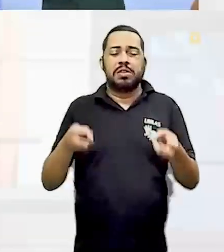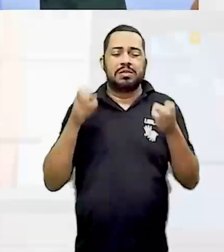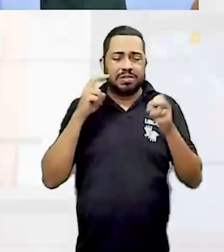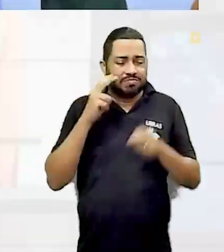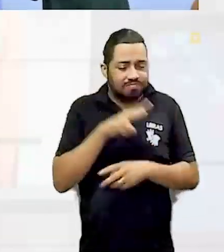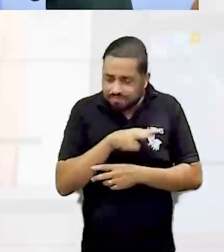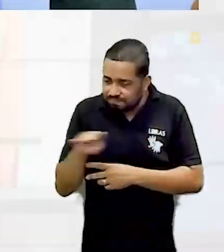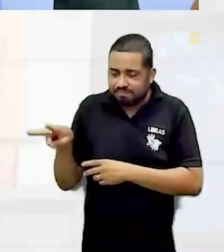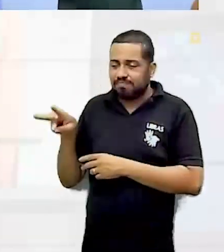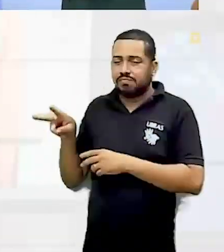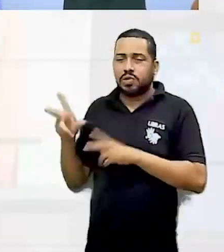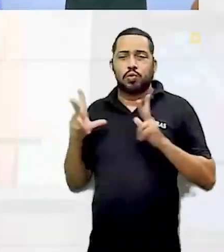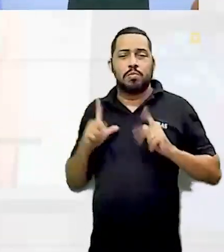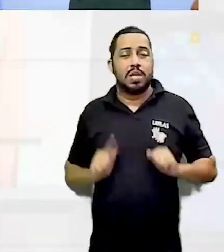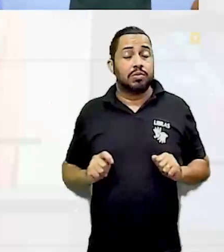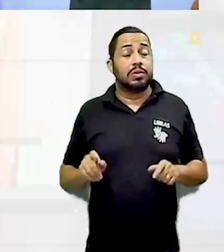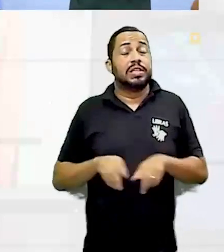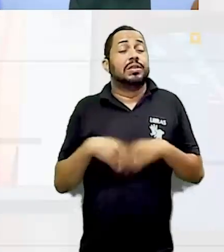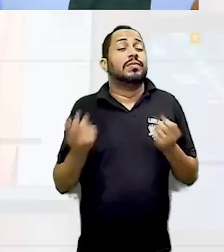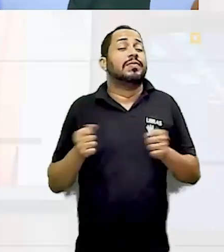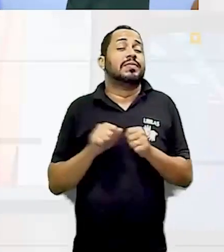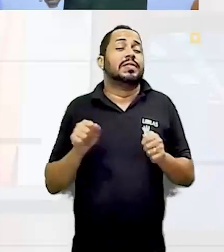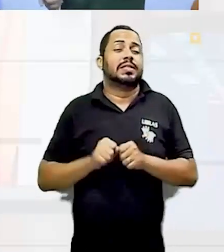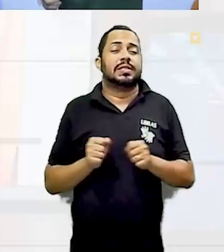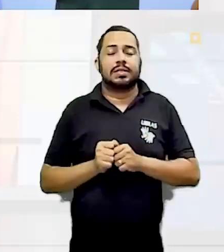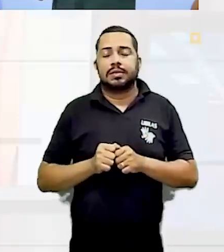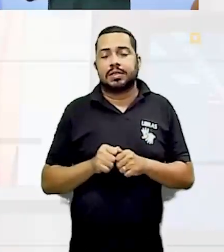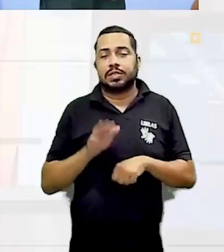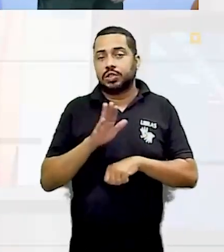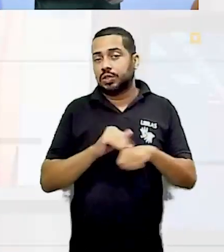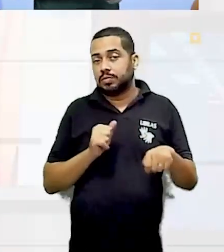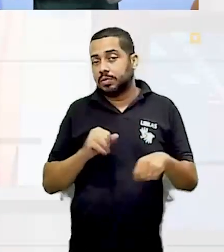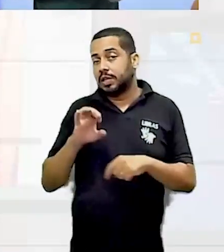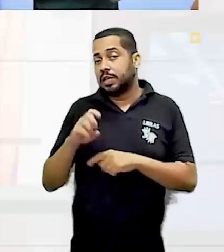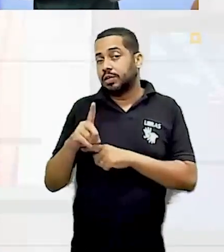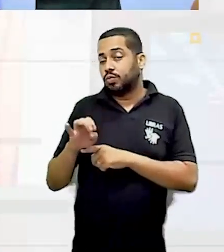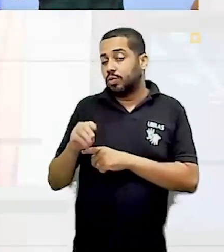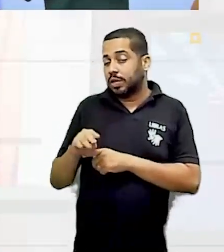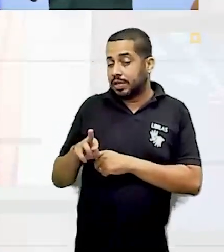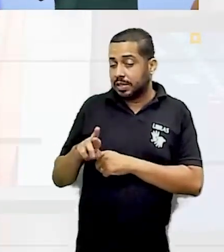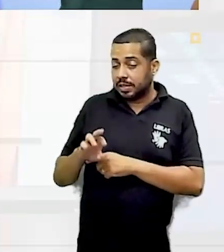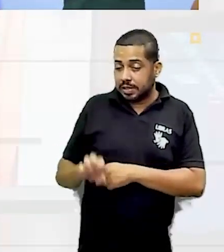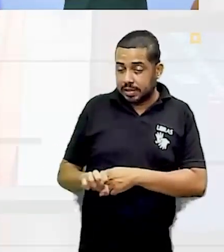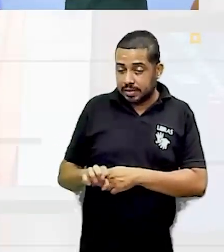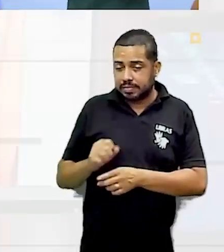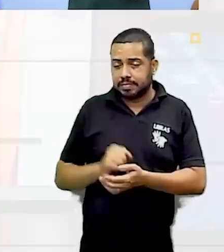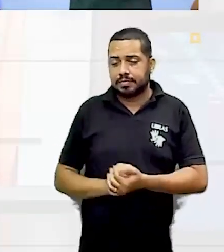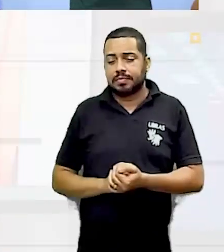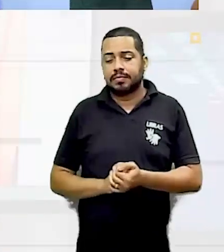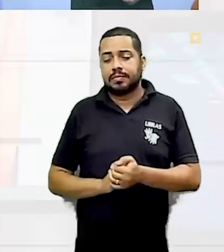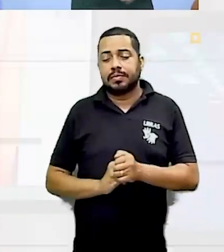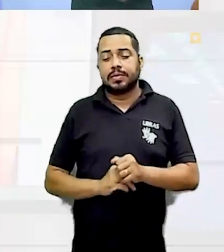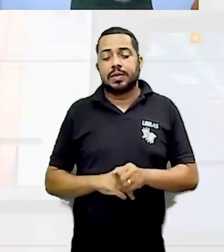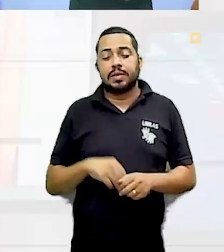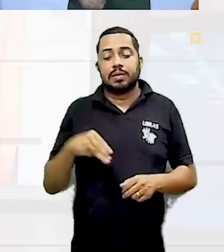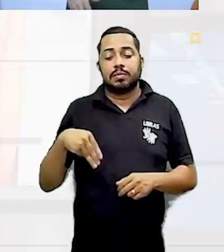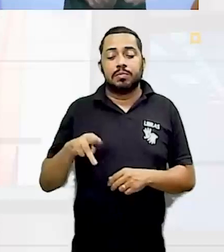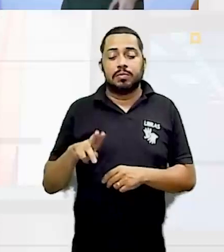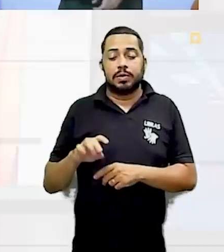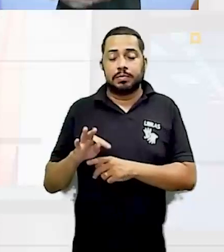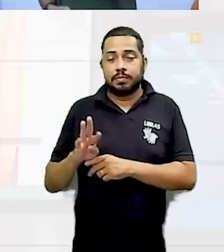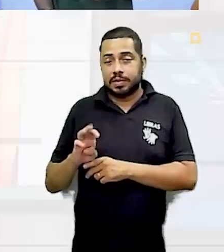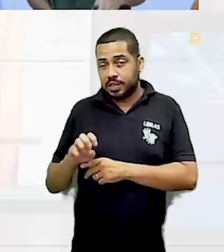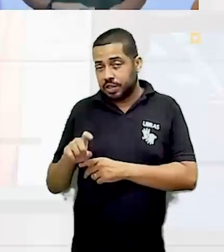só pelo olho humano. Então, o que eles fizeram? Eles chamaram Edward Muybridge. Muybridge, ele já tinha